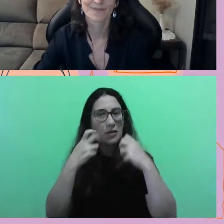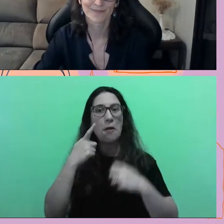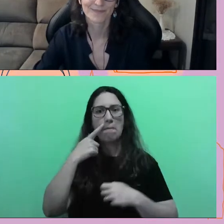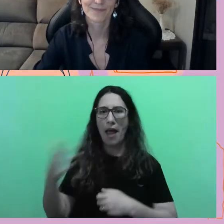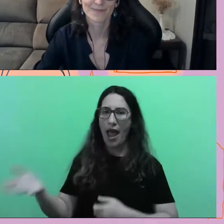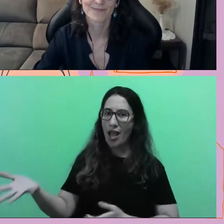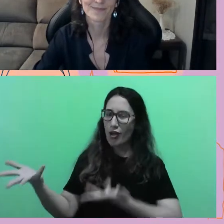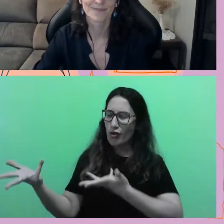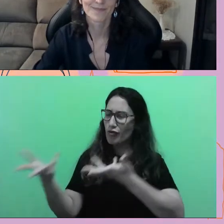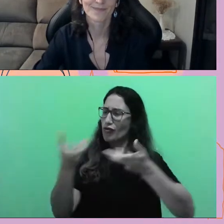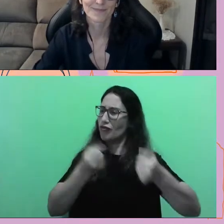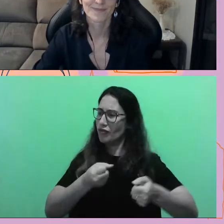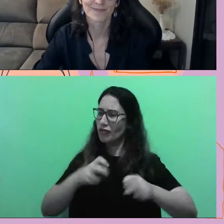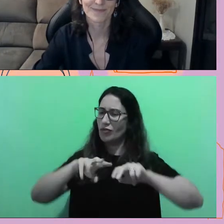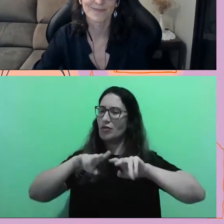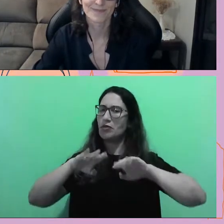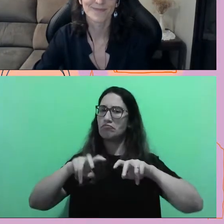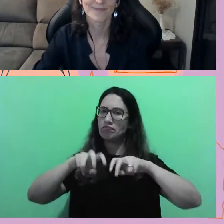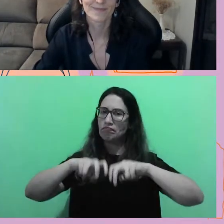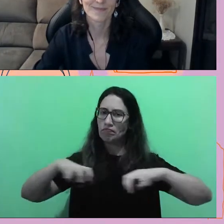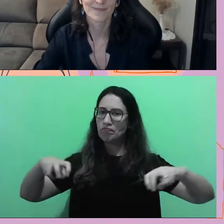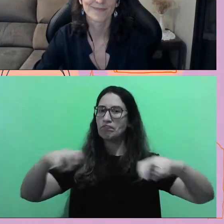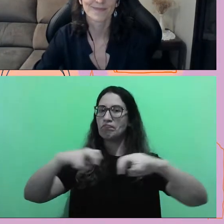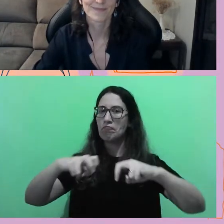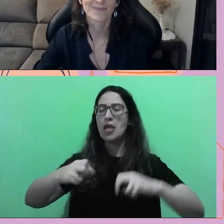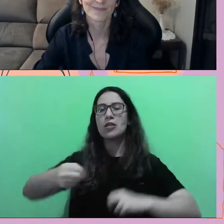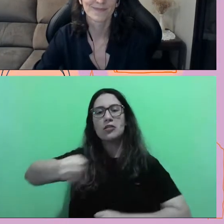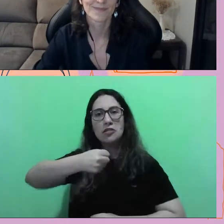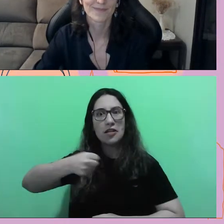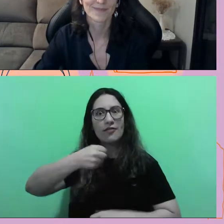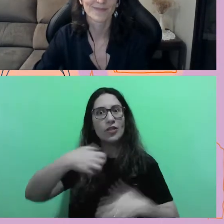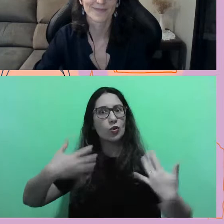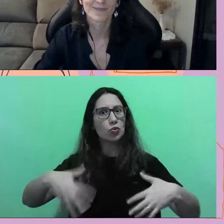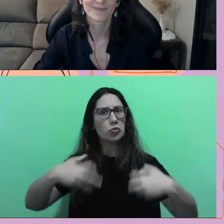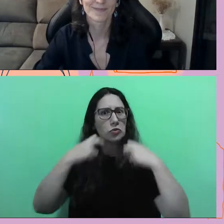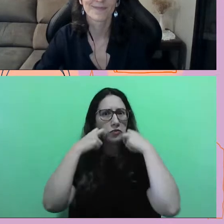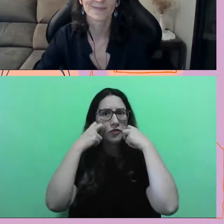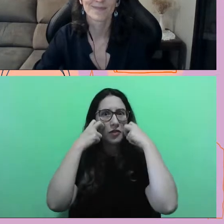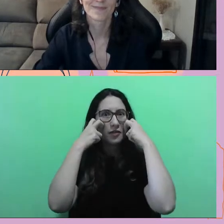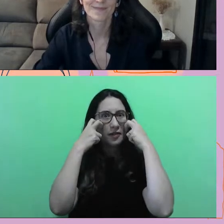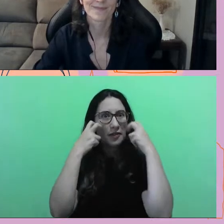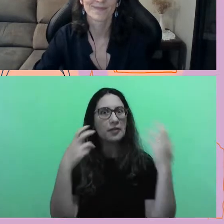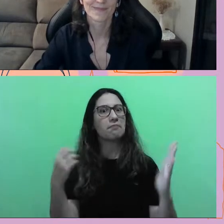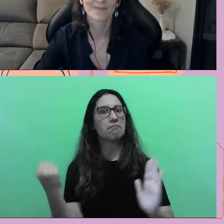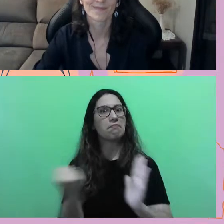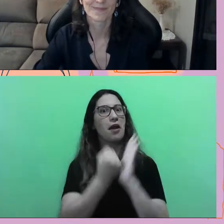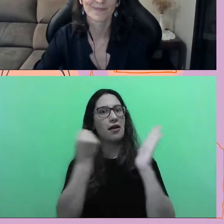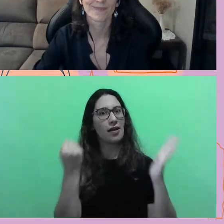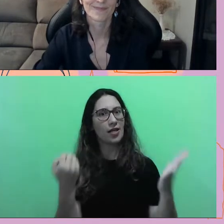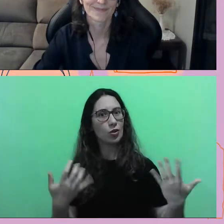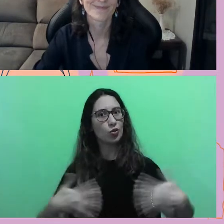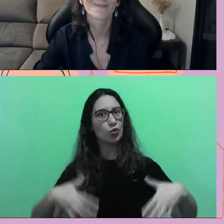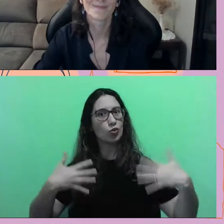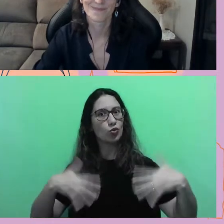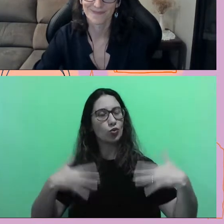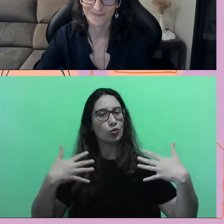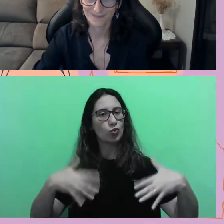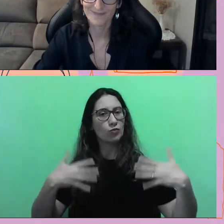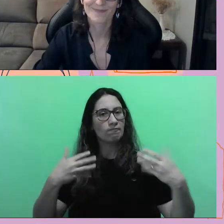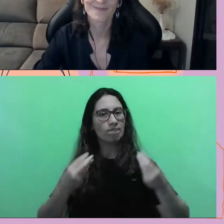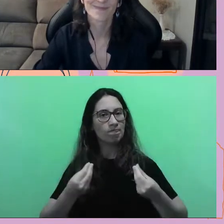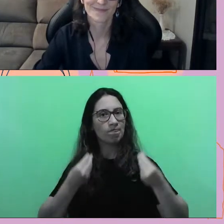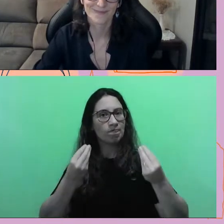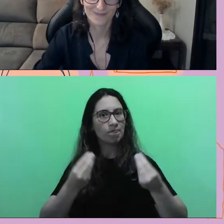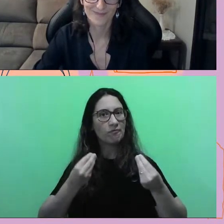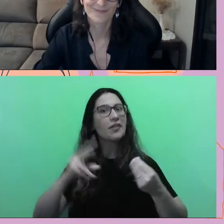cerveja com ele, aproveitando aqui o momento, né? Inclusive, isso aí é muito, né, assim, tipo, muito